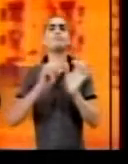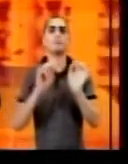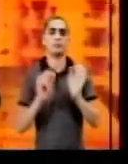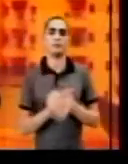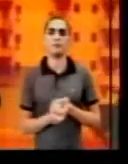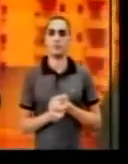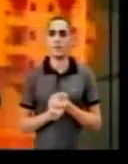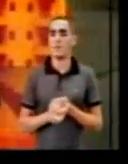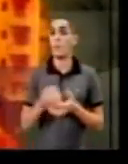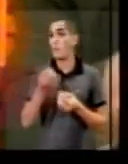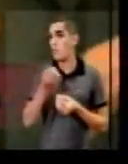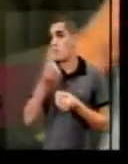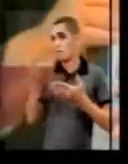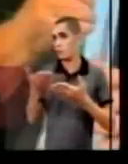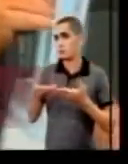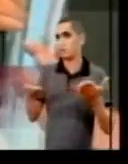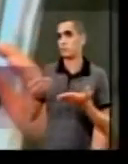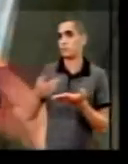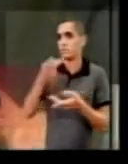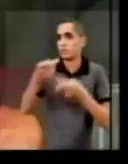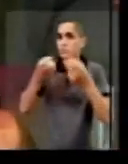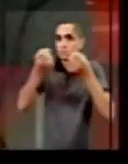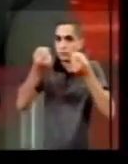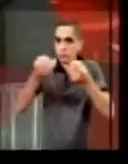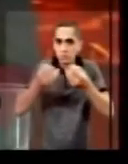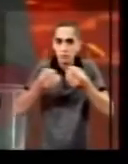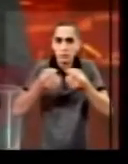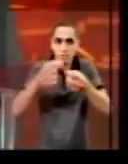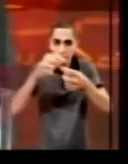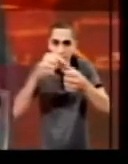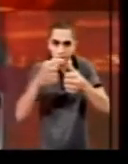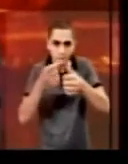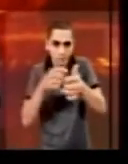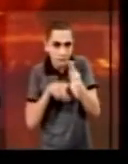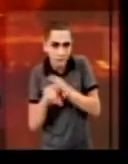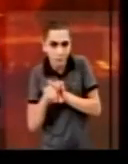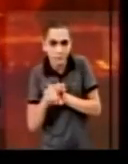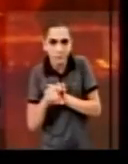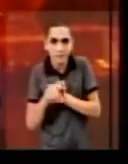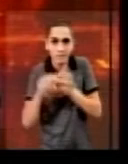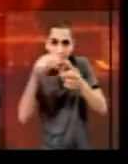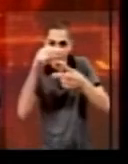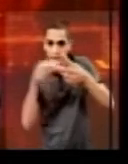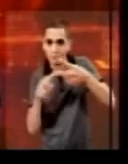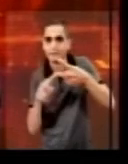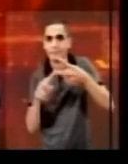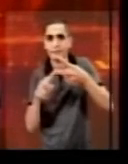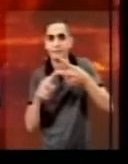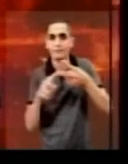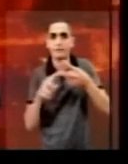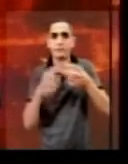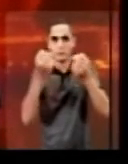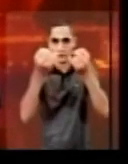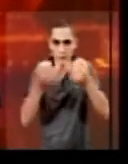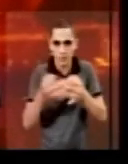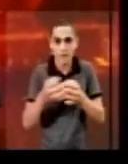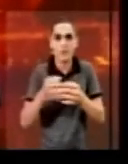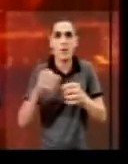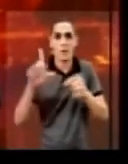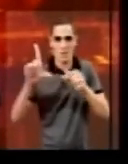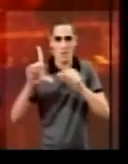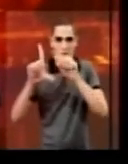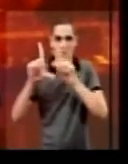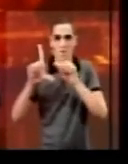Bom, eu vou abordar essa pergunta de duas maneiras. Eu acho que os gráficos aqui, por si só, mostraram que há